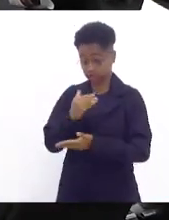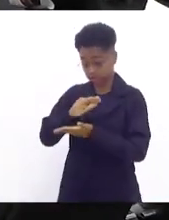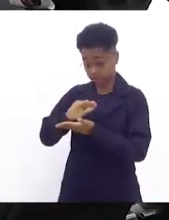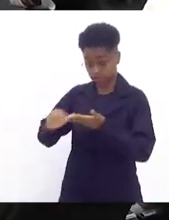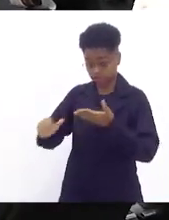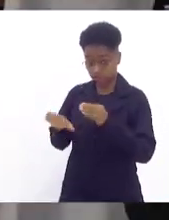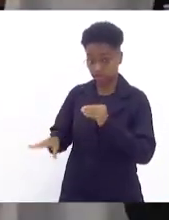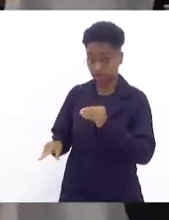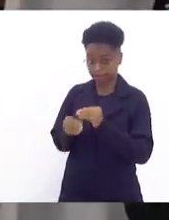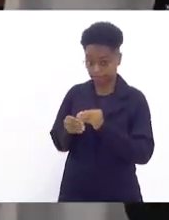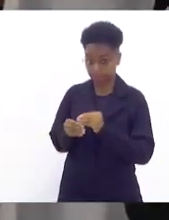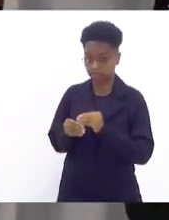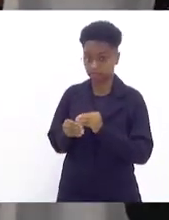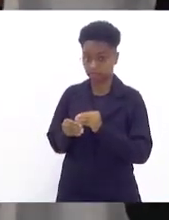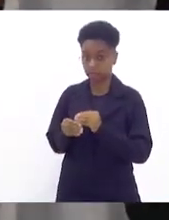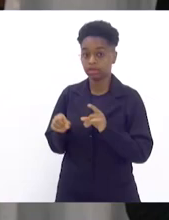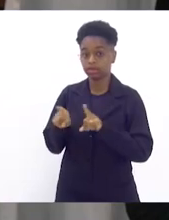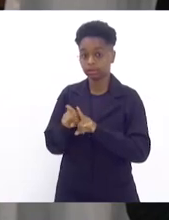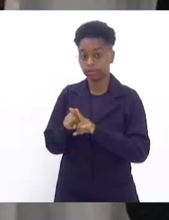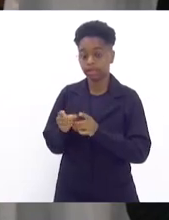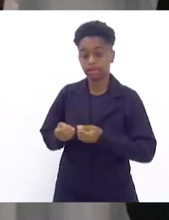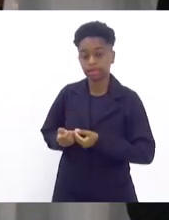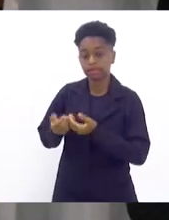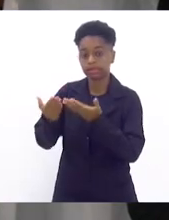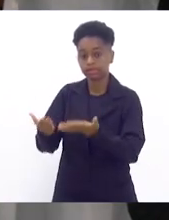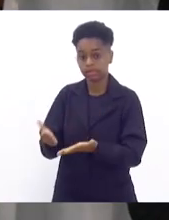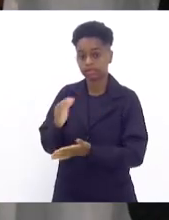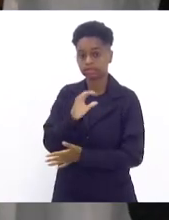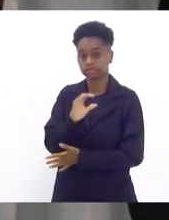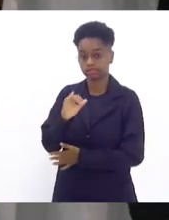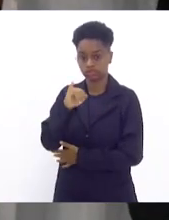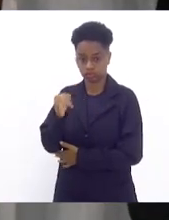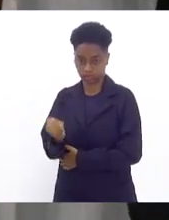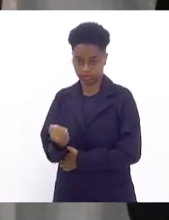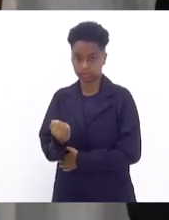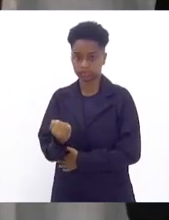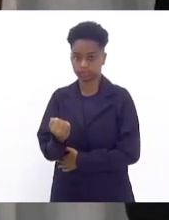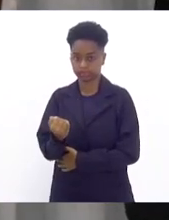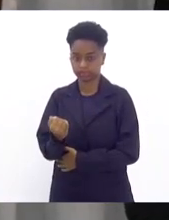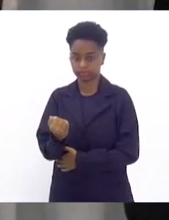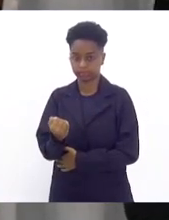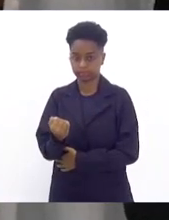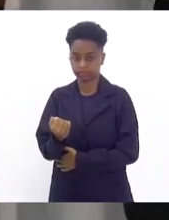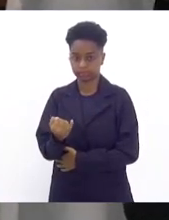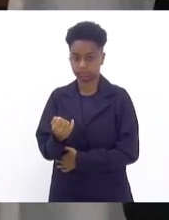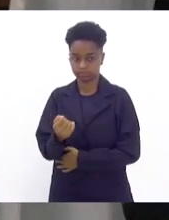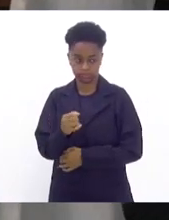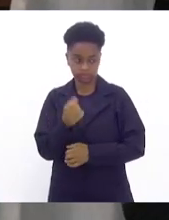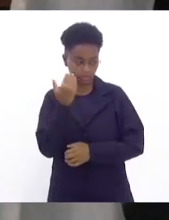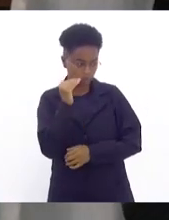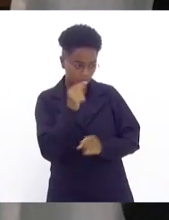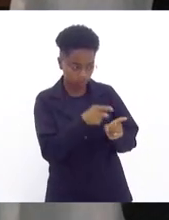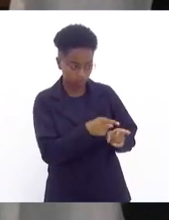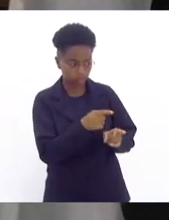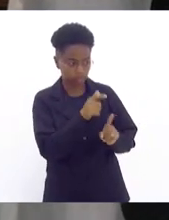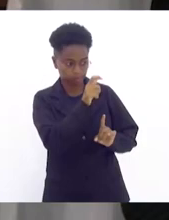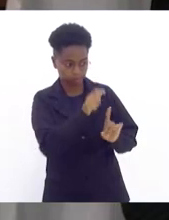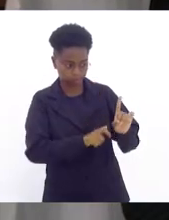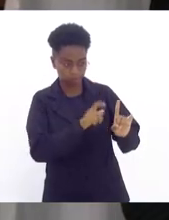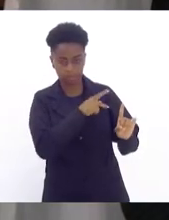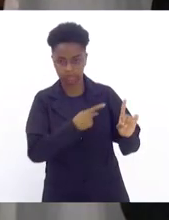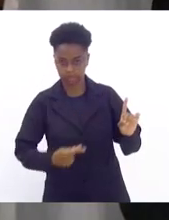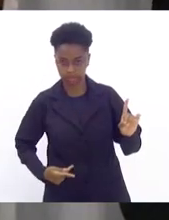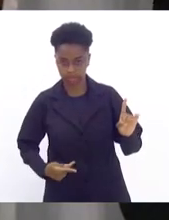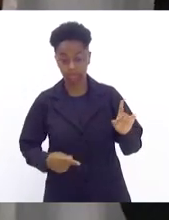as emendas, entregaria as emendas à CCJ, viu, senhora presidente? E, ao invés